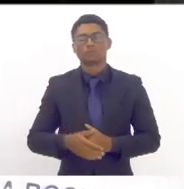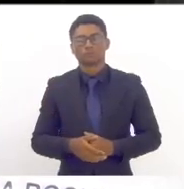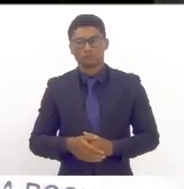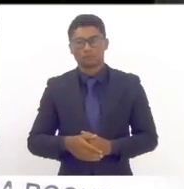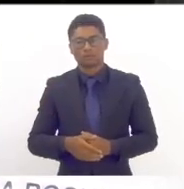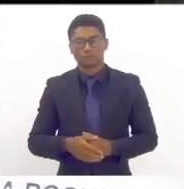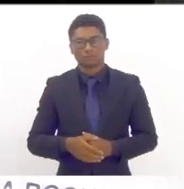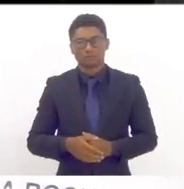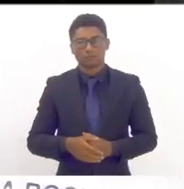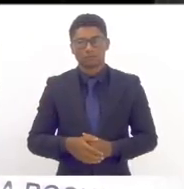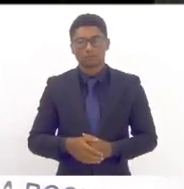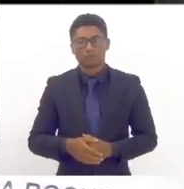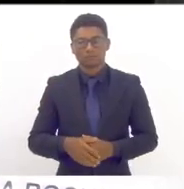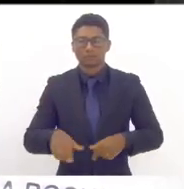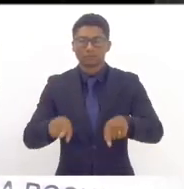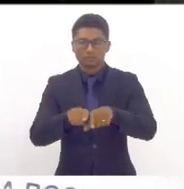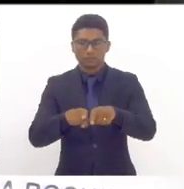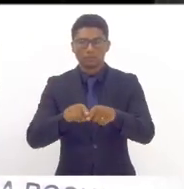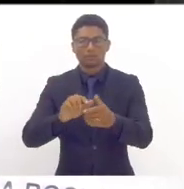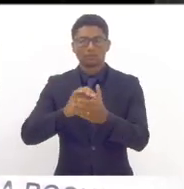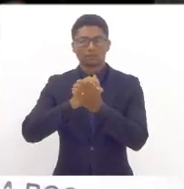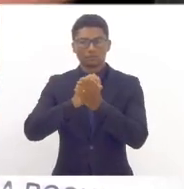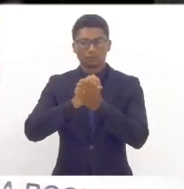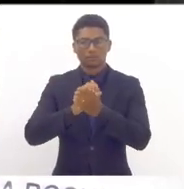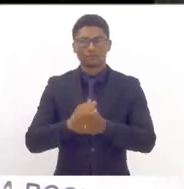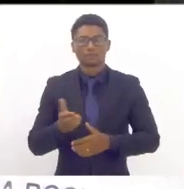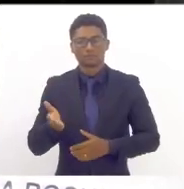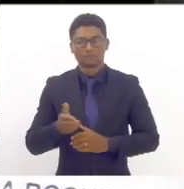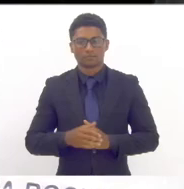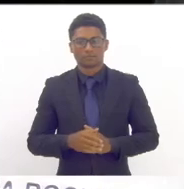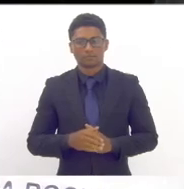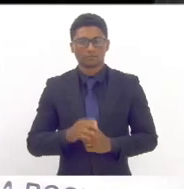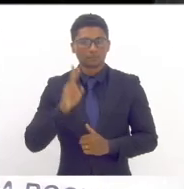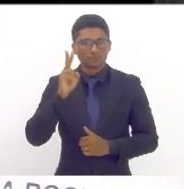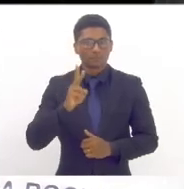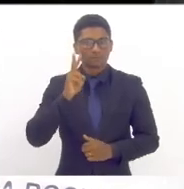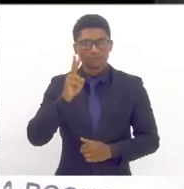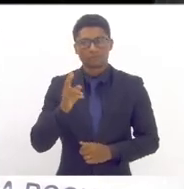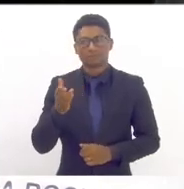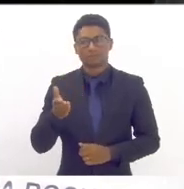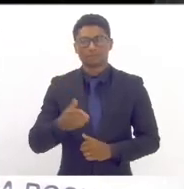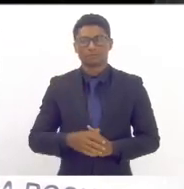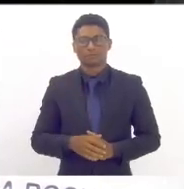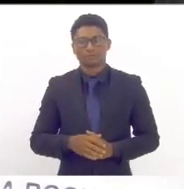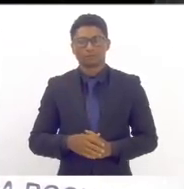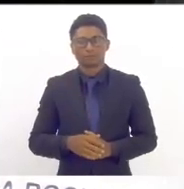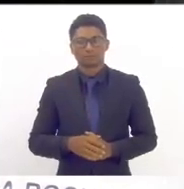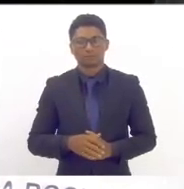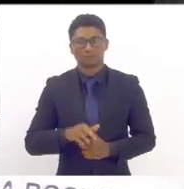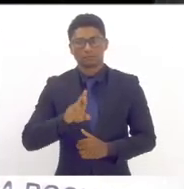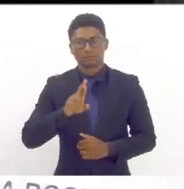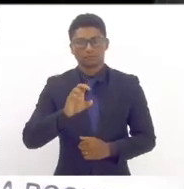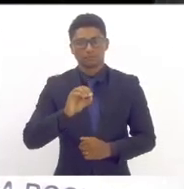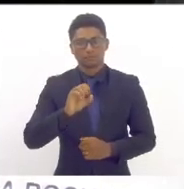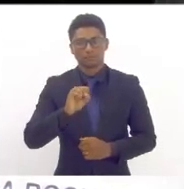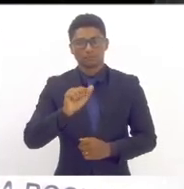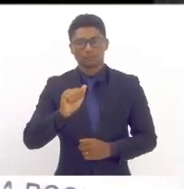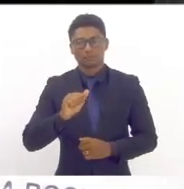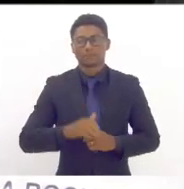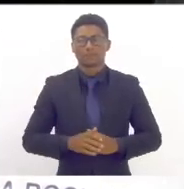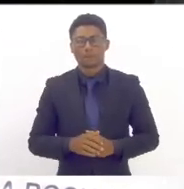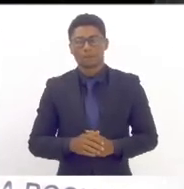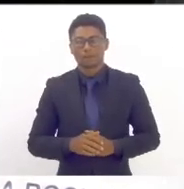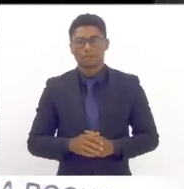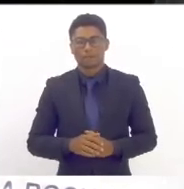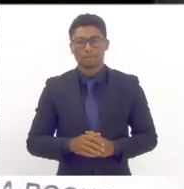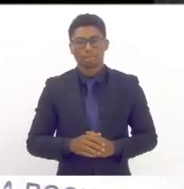Rio de Janeiro, a quem também cumprimento Vossa Excelência e a vereadora também, Rosa Fernandes, aqui que compõe essa